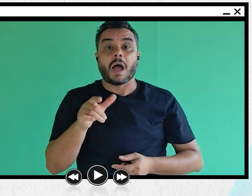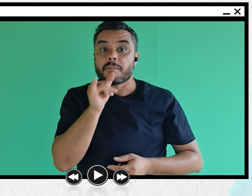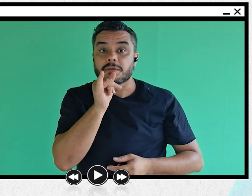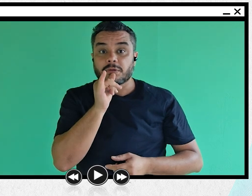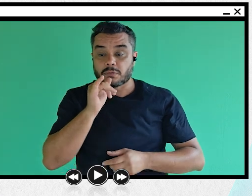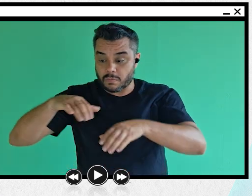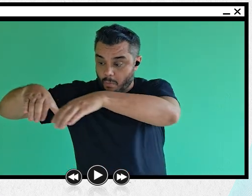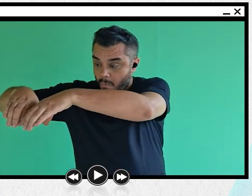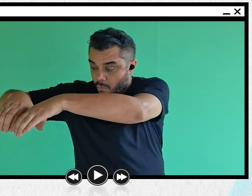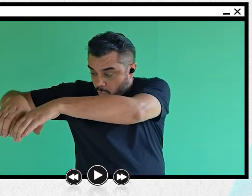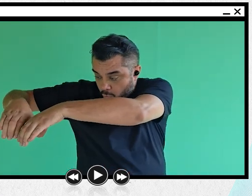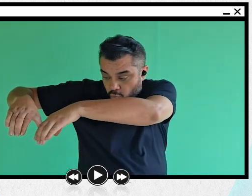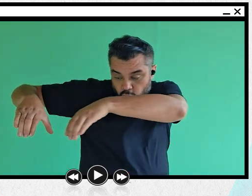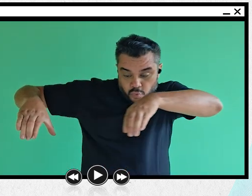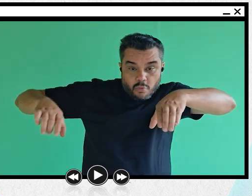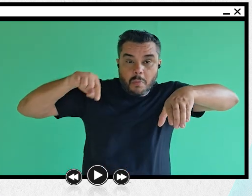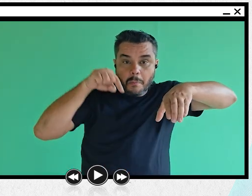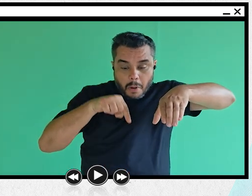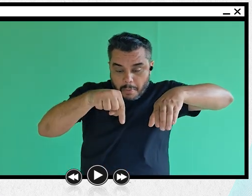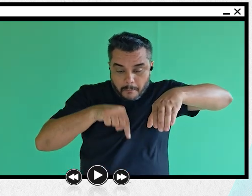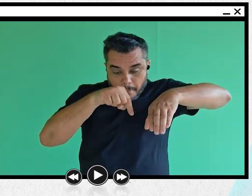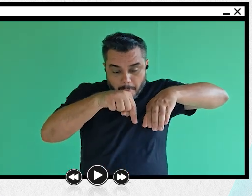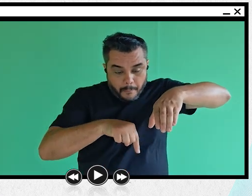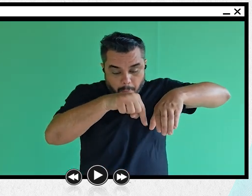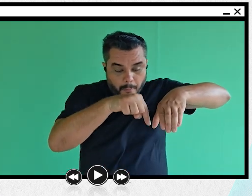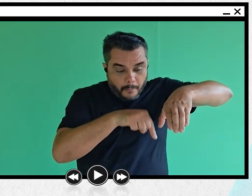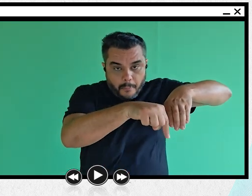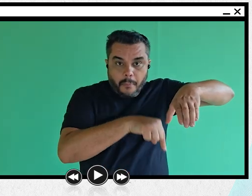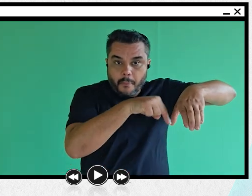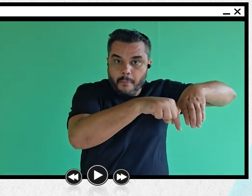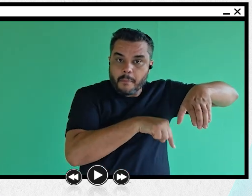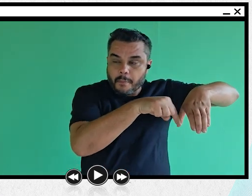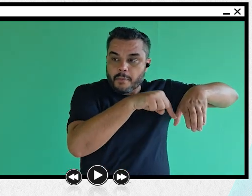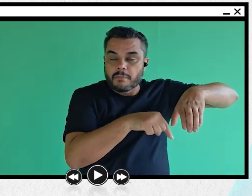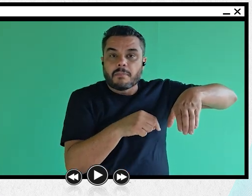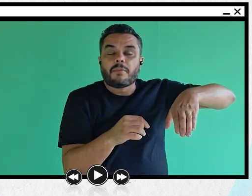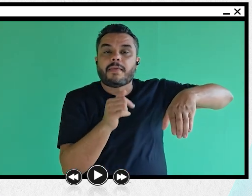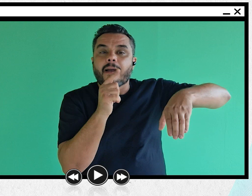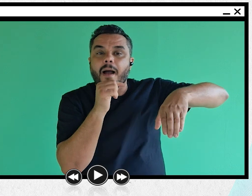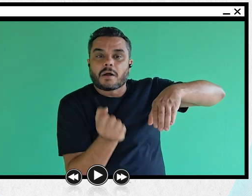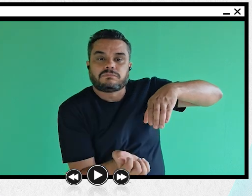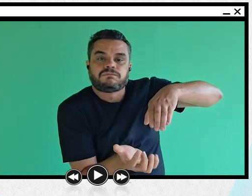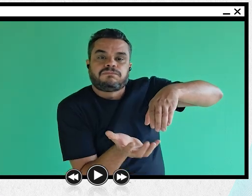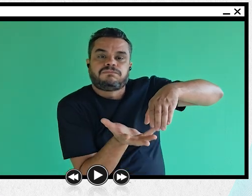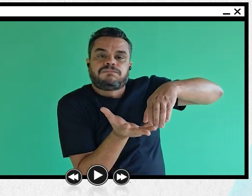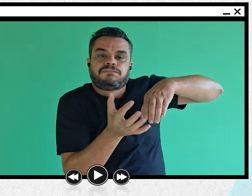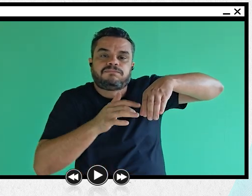tubo furado, né, para drenagem, para facilitar a drenagem, mais ou menos 1 metro, né, que está dentro da